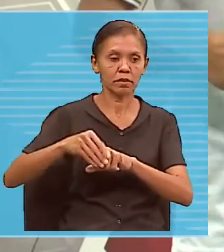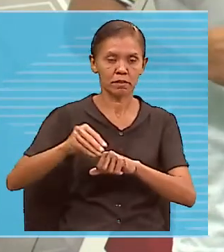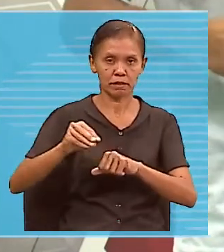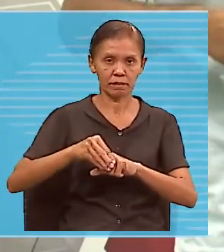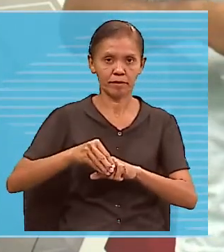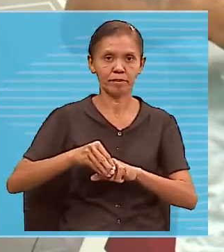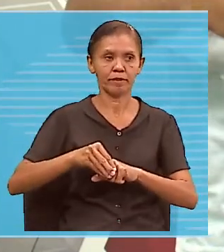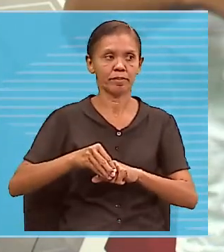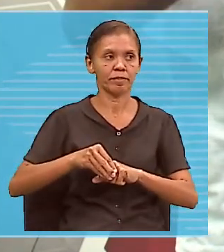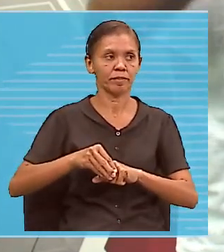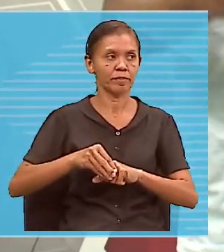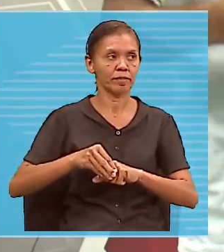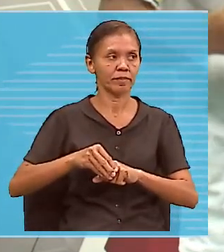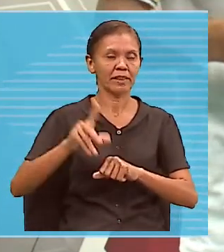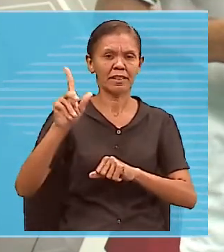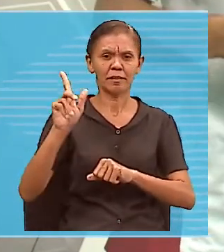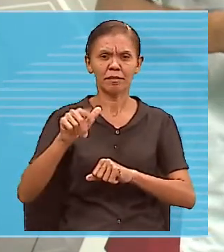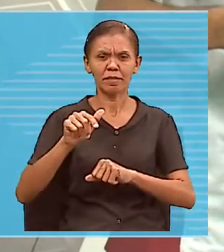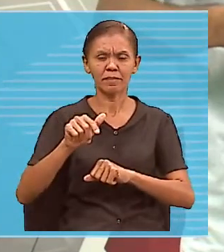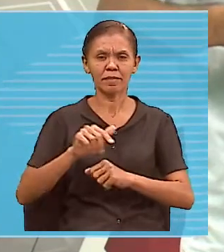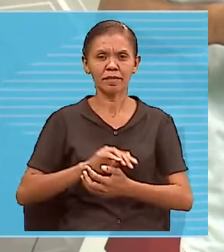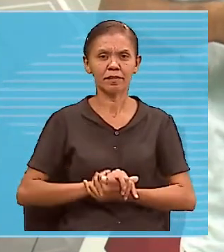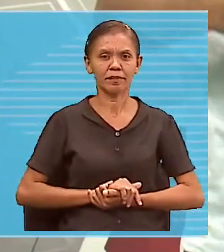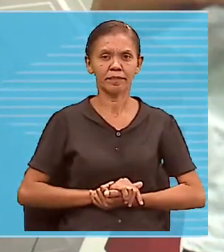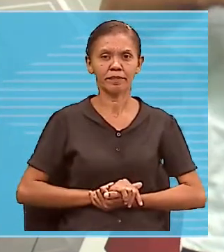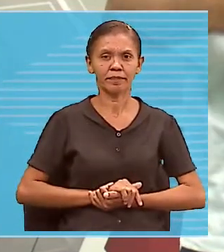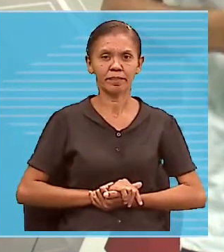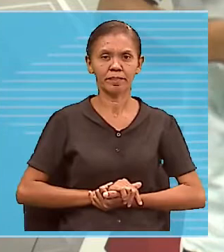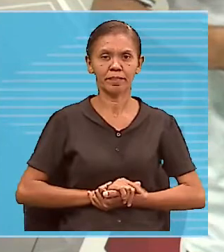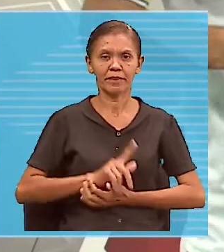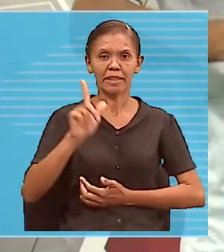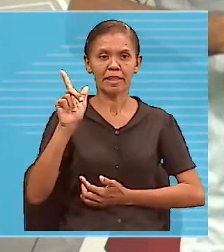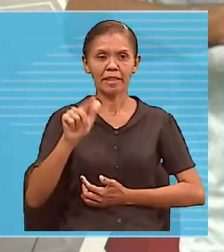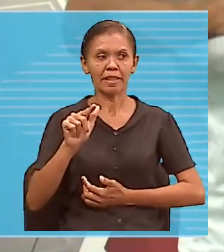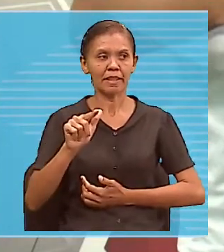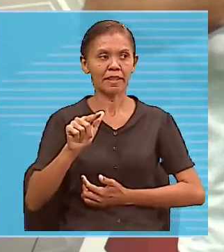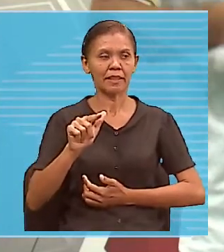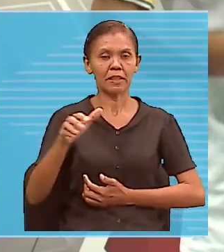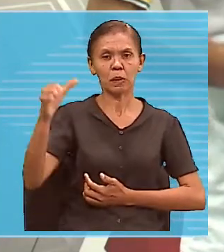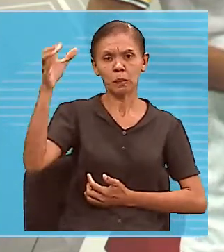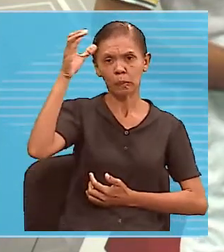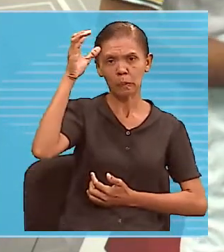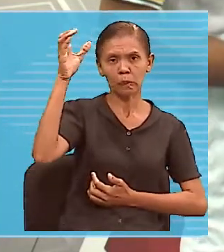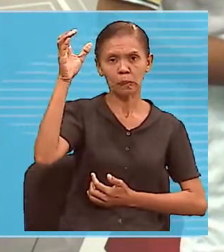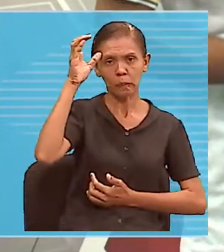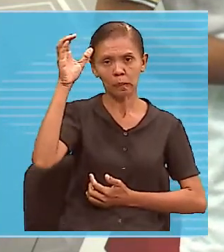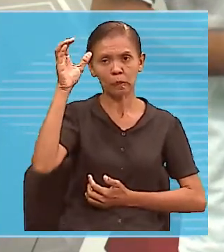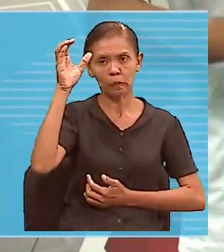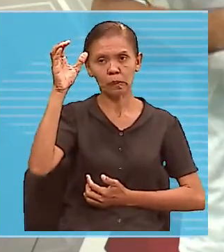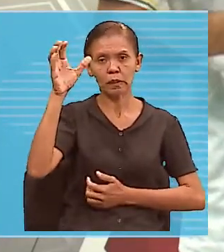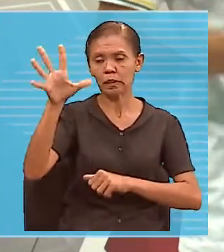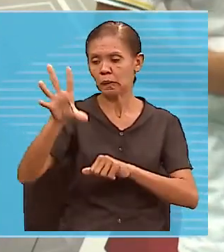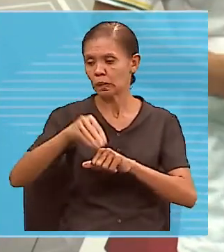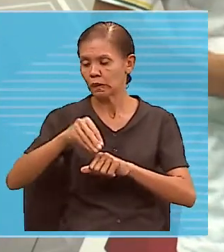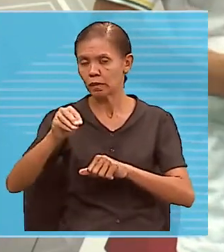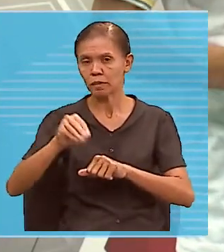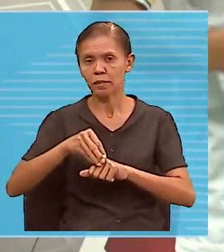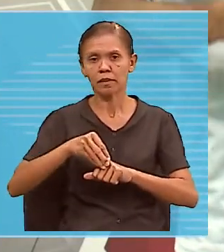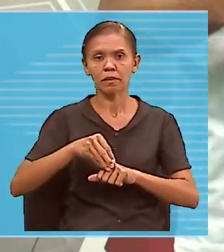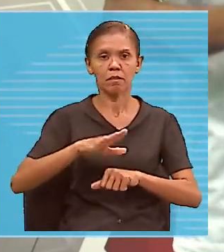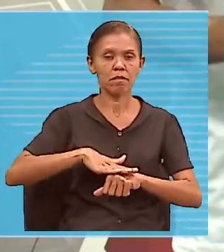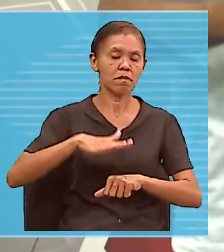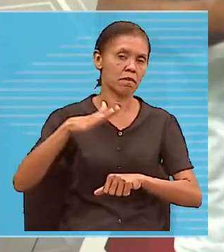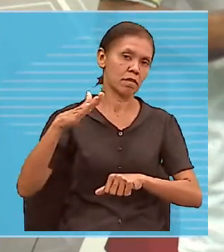desenvolve em engajamento, em oratória, cultura, em cultura, né? Exatamente, quanto mais